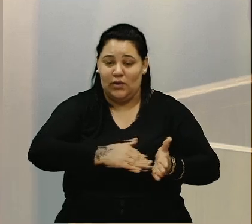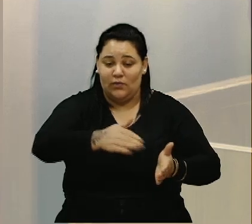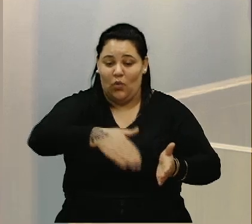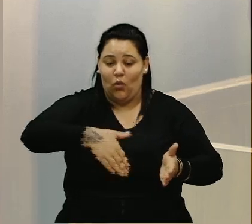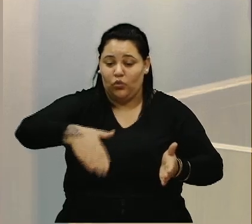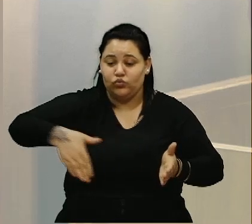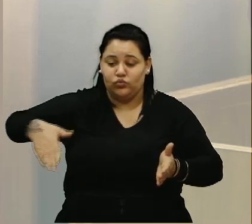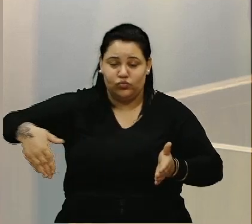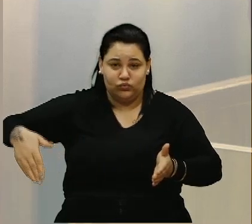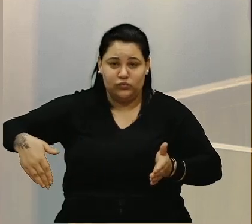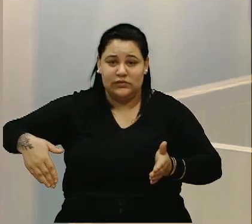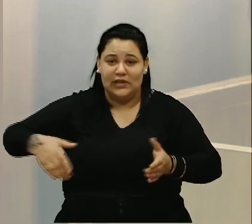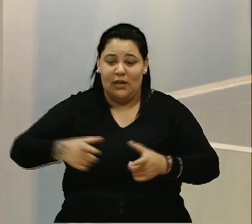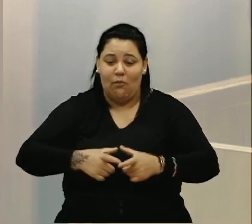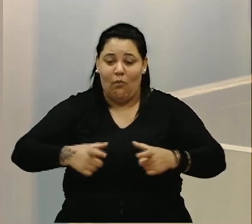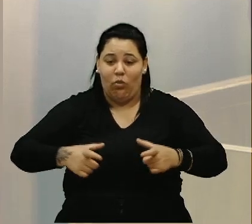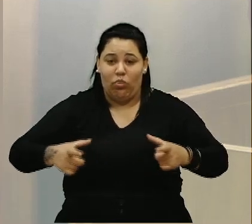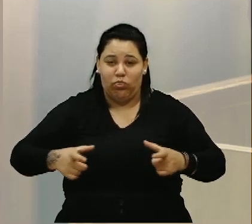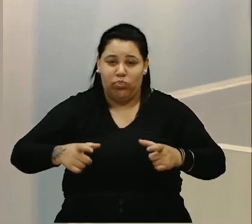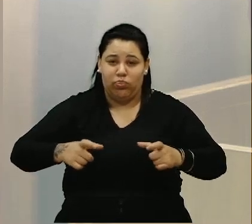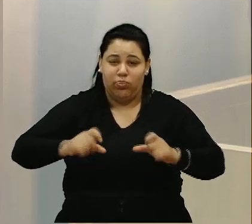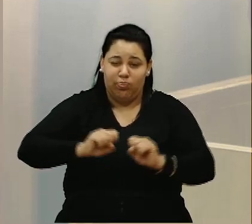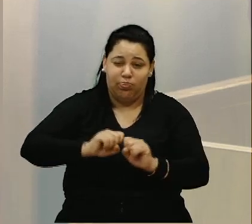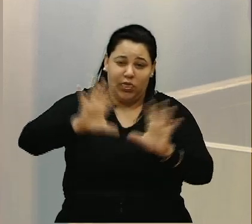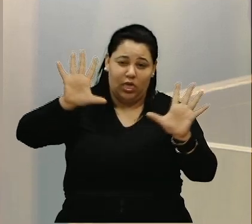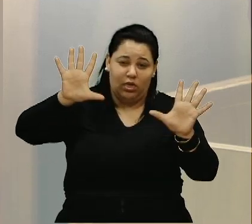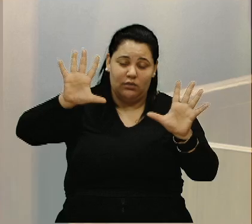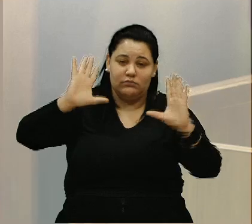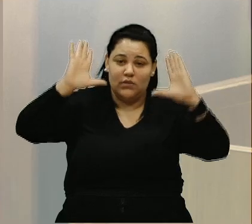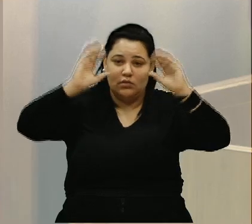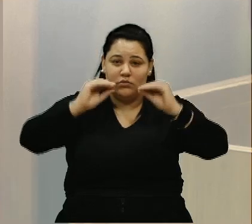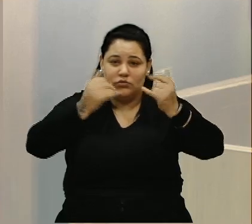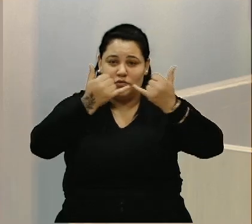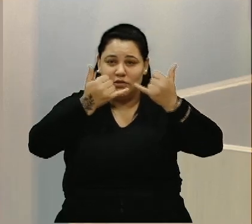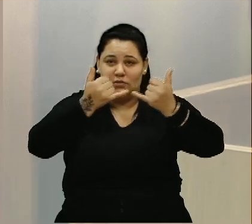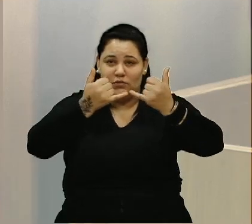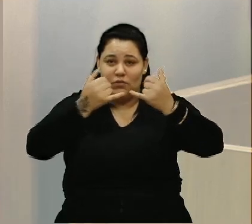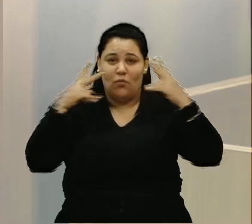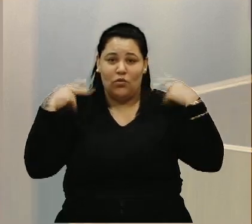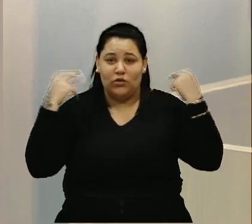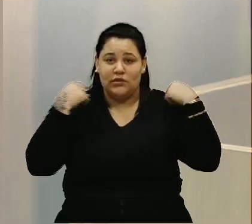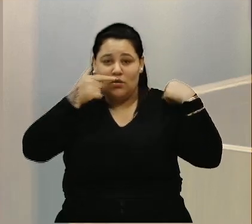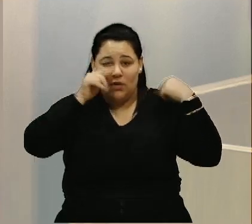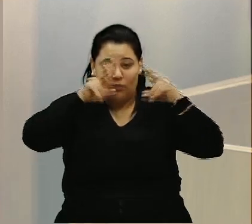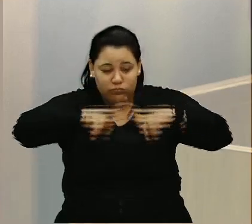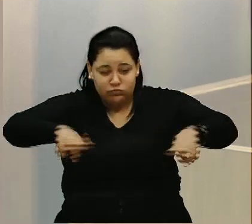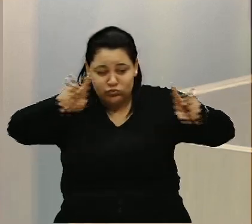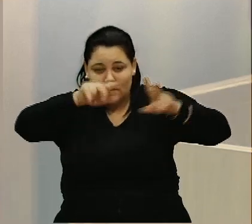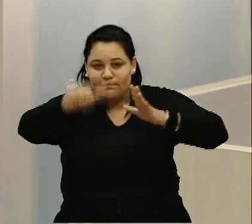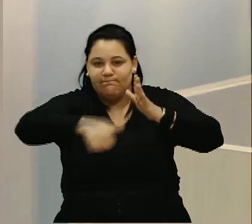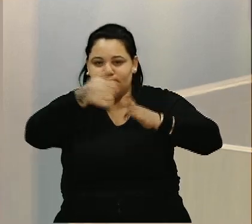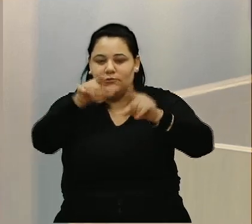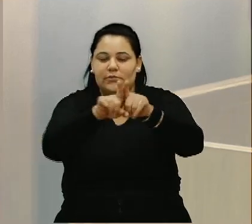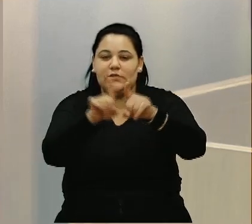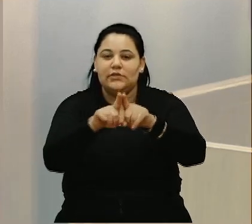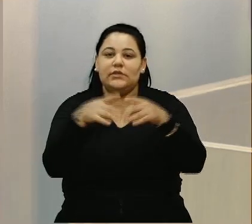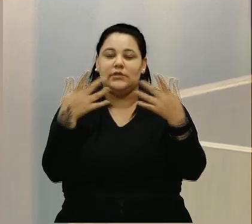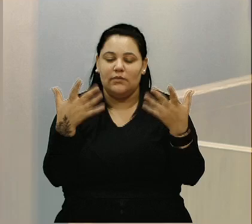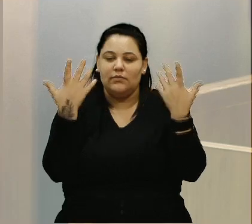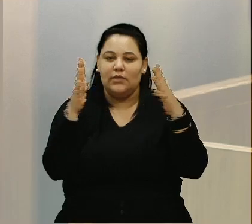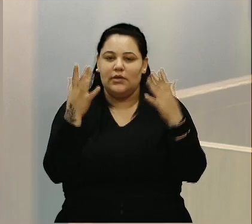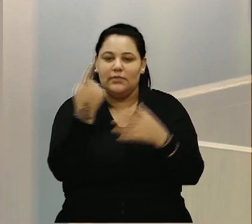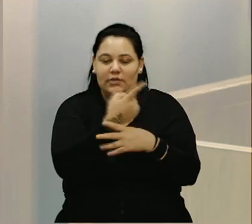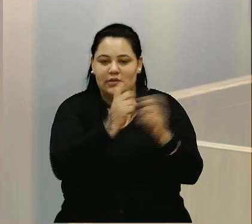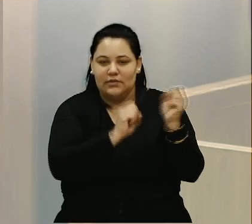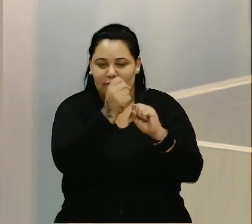larga e ela é refletiva, à noite os motoristas vão conseguir visualizar mais. Então, parabéns a essa empresa,